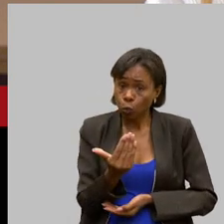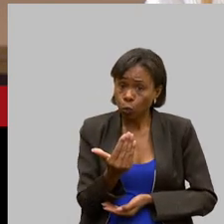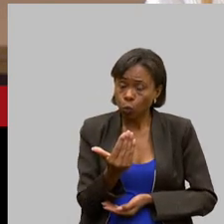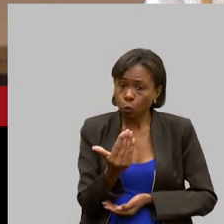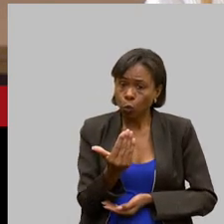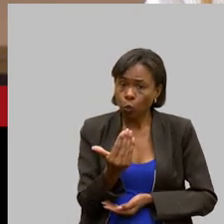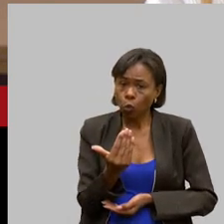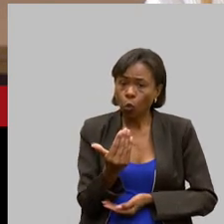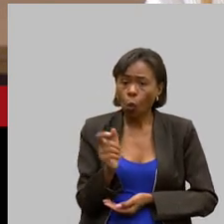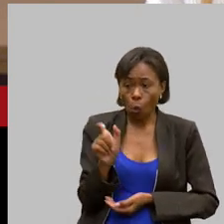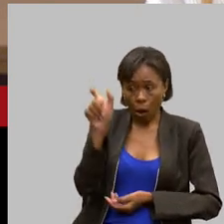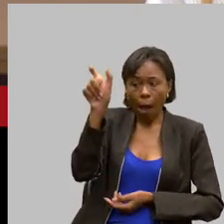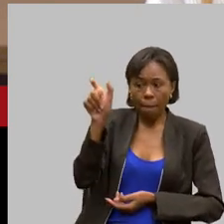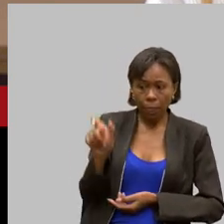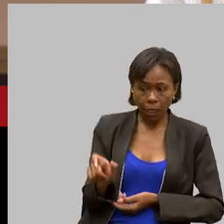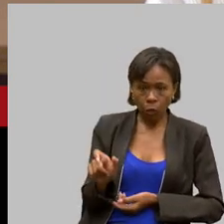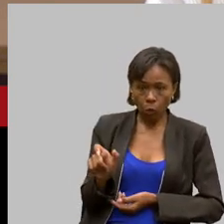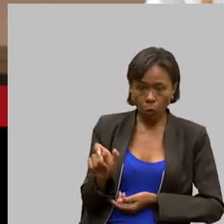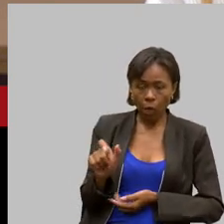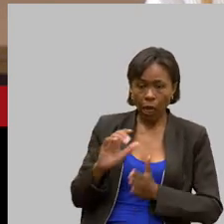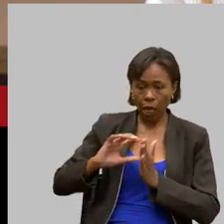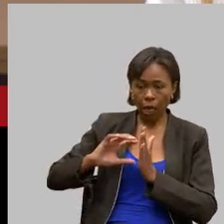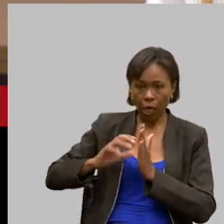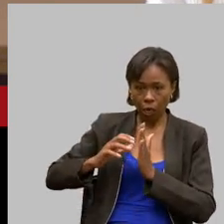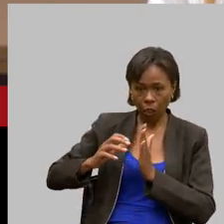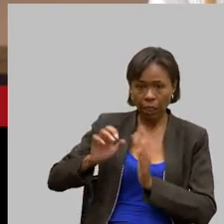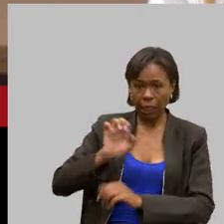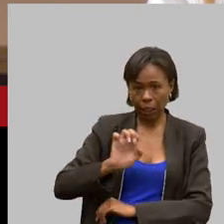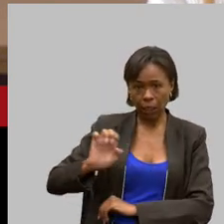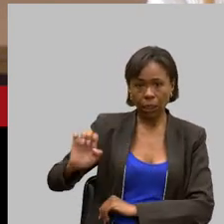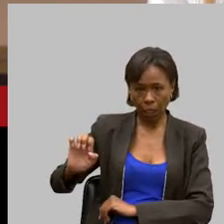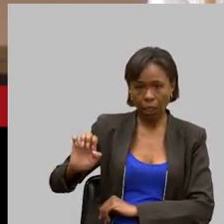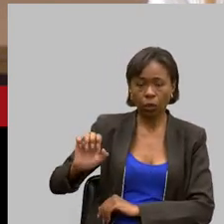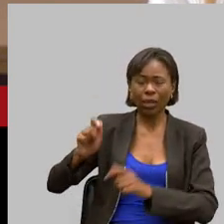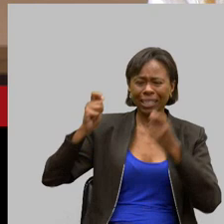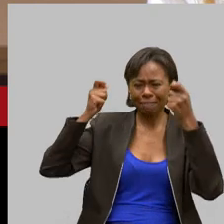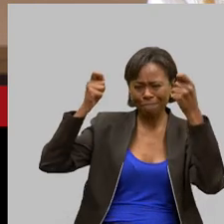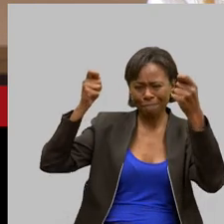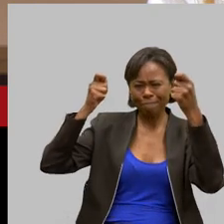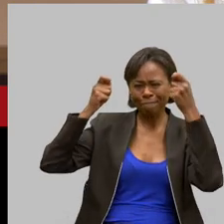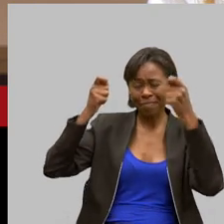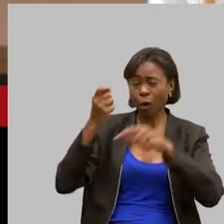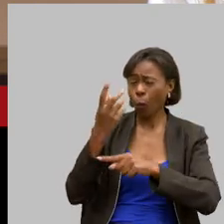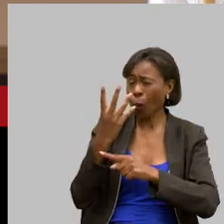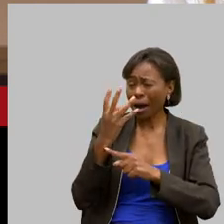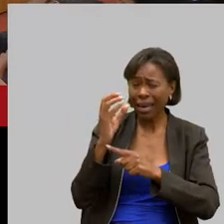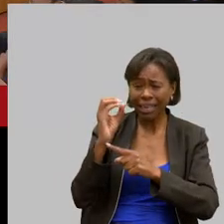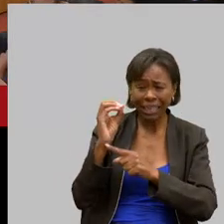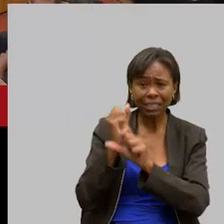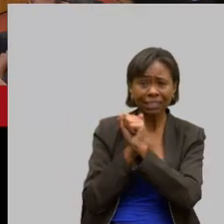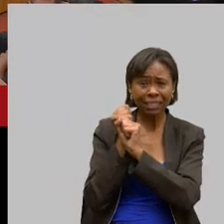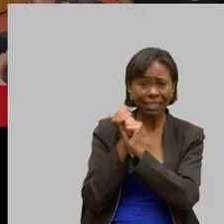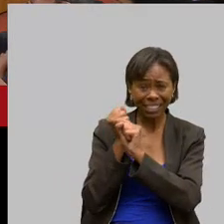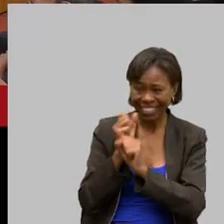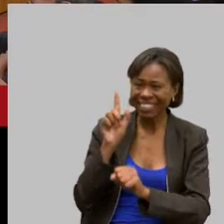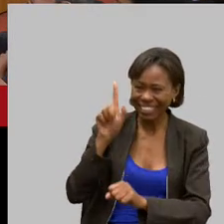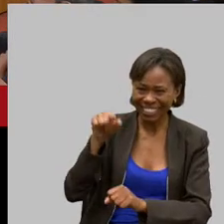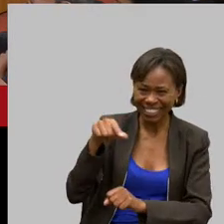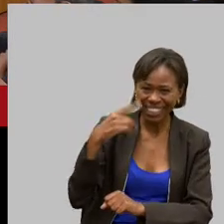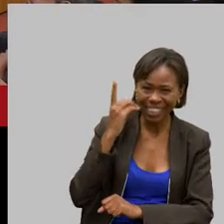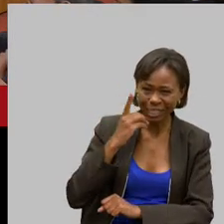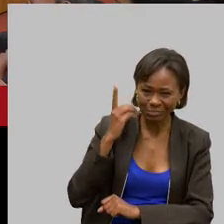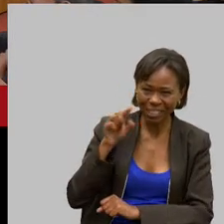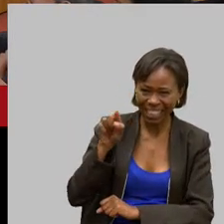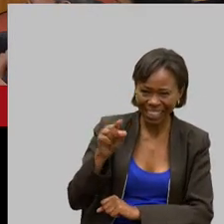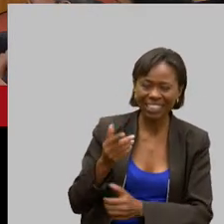militante da esquerda que tá há 40 anos né Deputado aí nasceu na pauta que